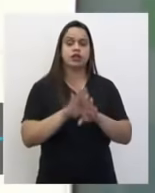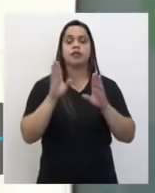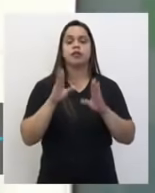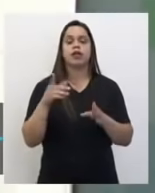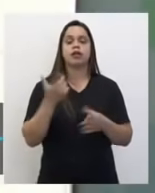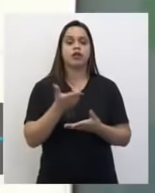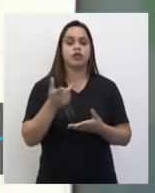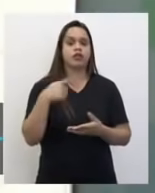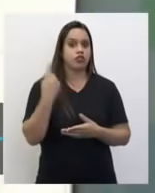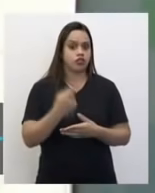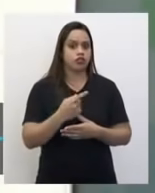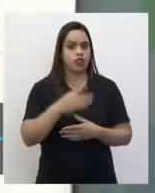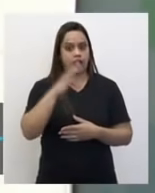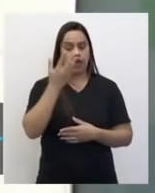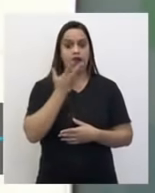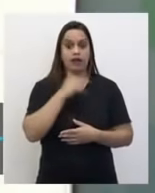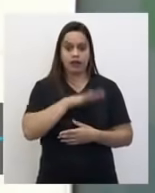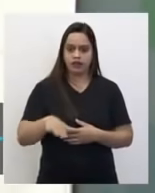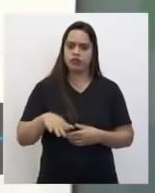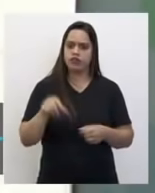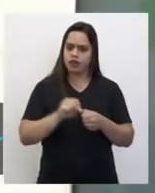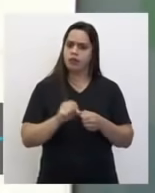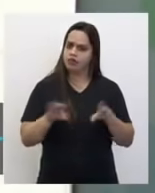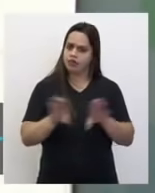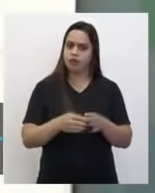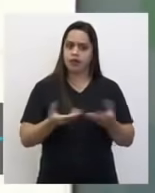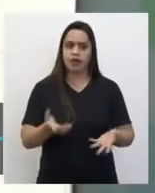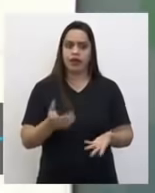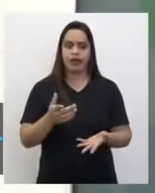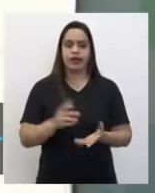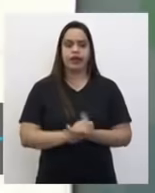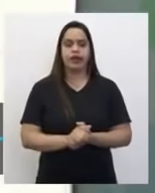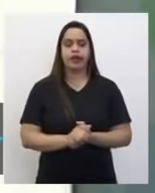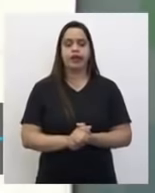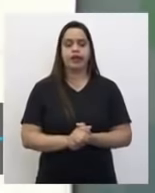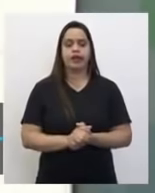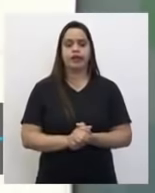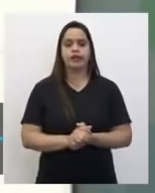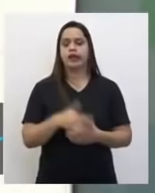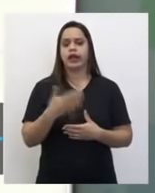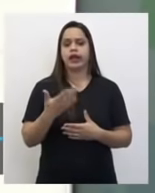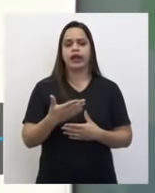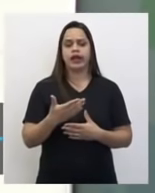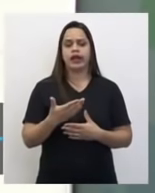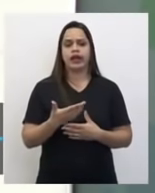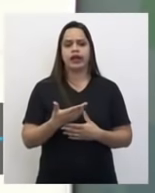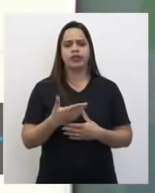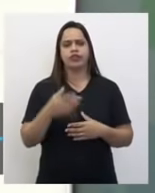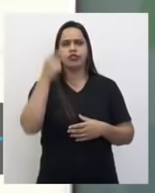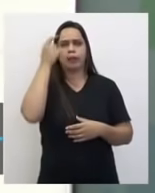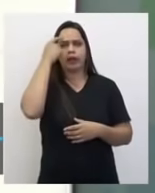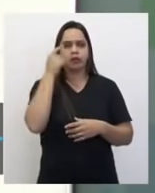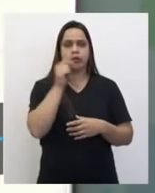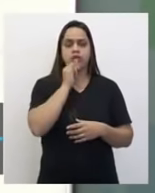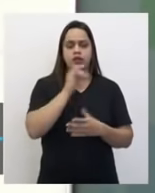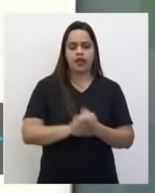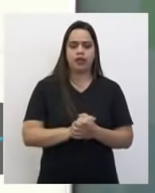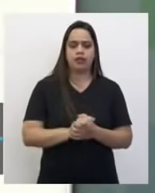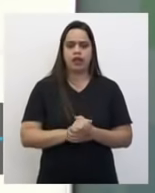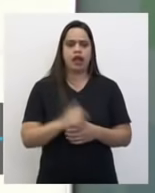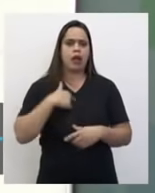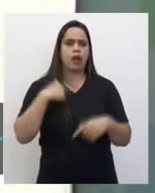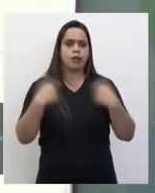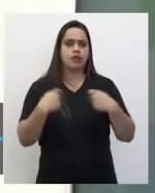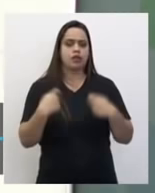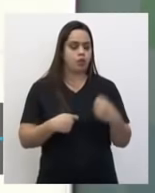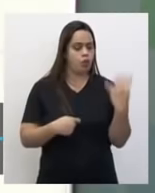faz essas marcas de contagem, né? Querendo ou não, a gente mais primitivamente, né? Quando fala assim, ai preciso de 4